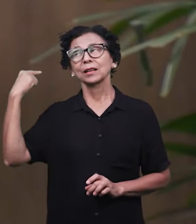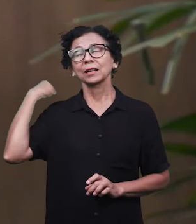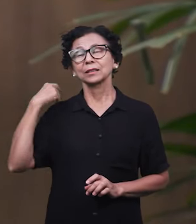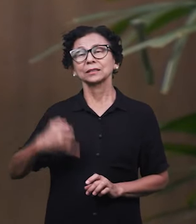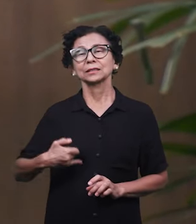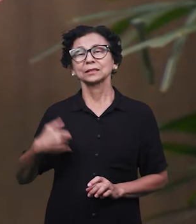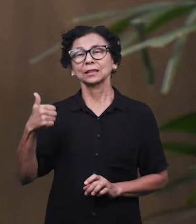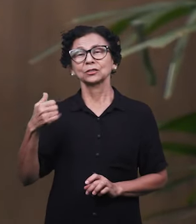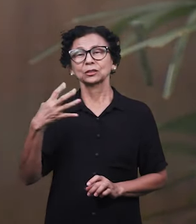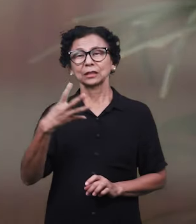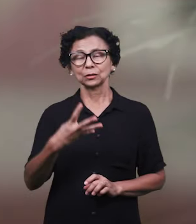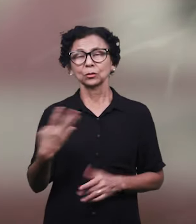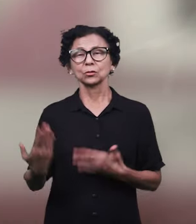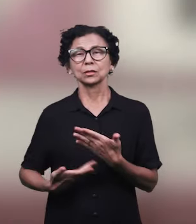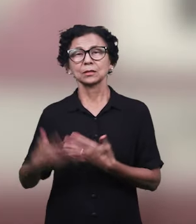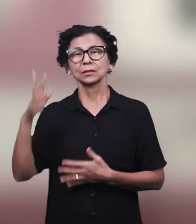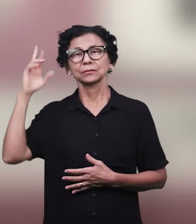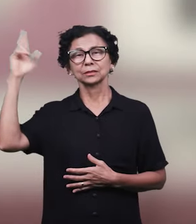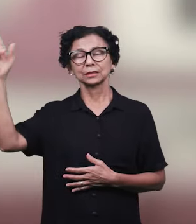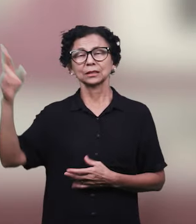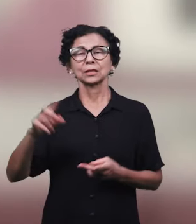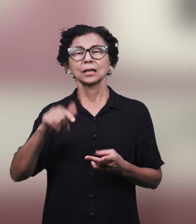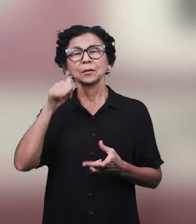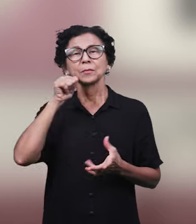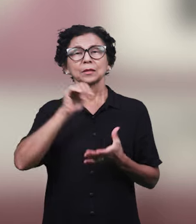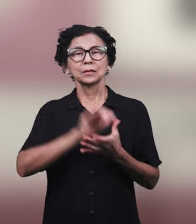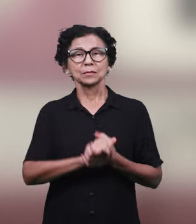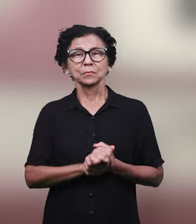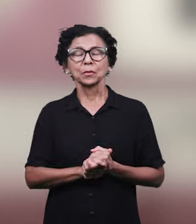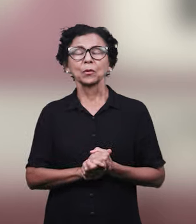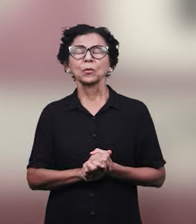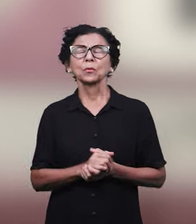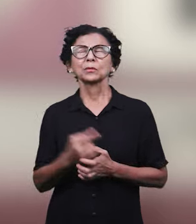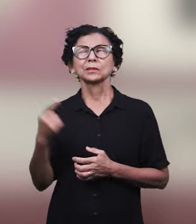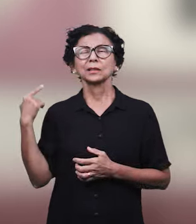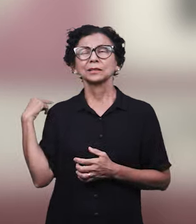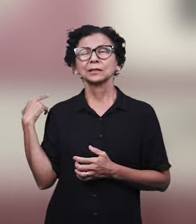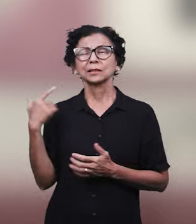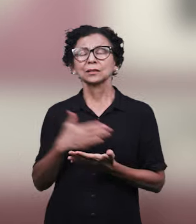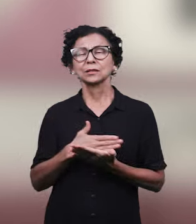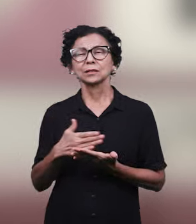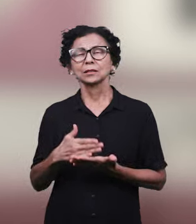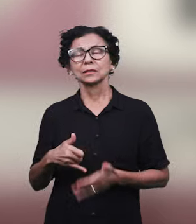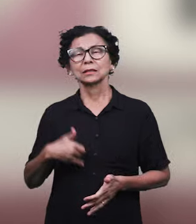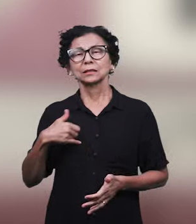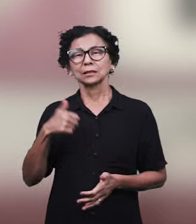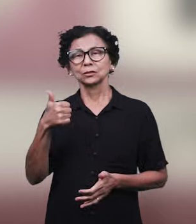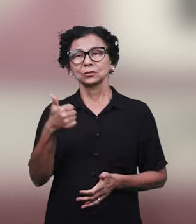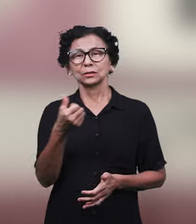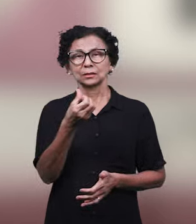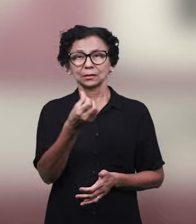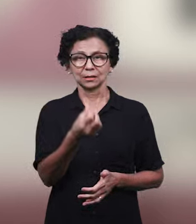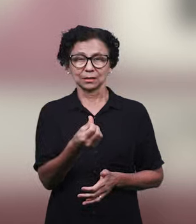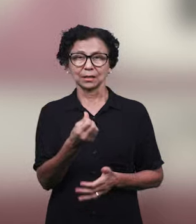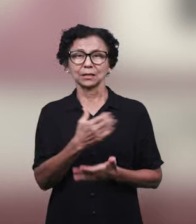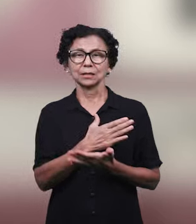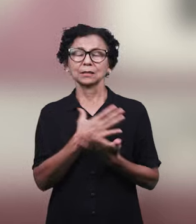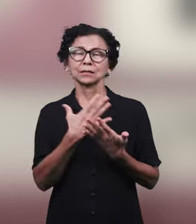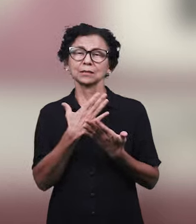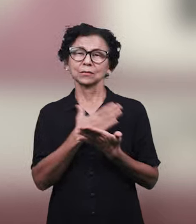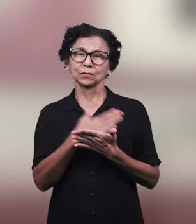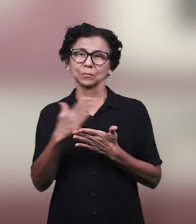a minha esposa, a Cris, desde os 16 anos, temos já 10 anos de casados